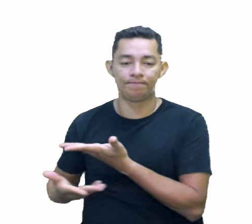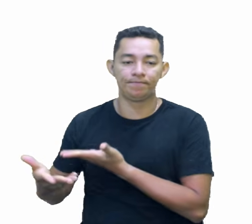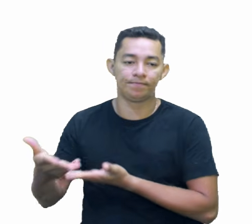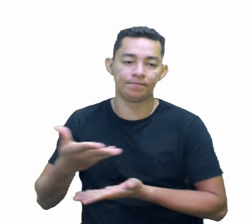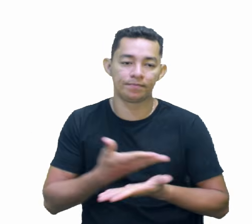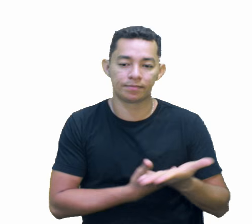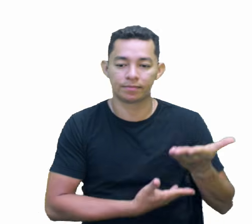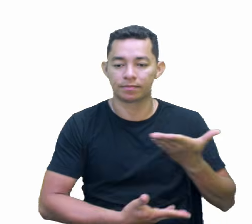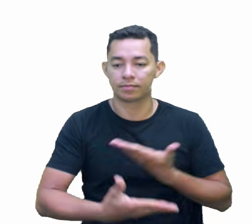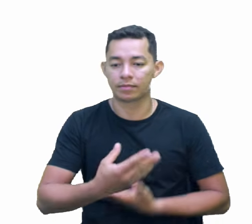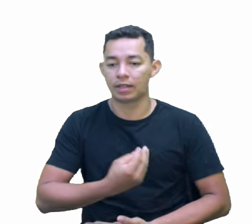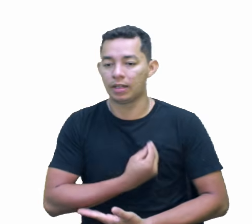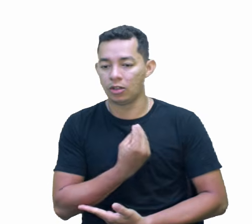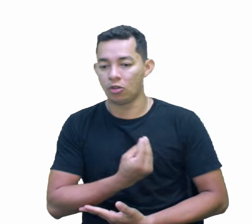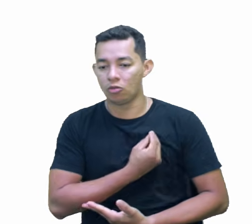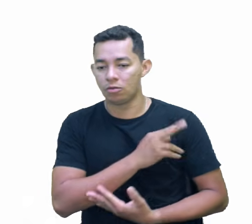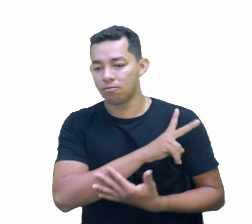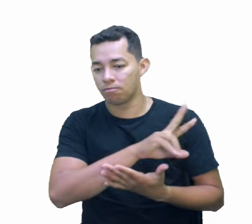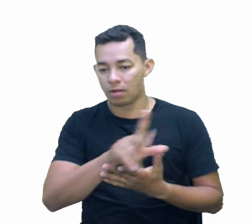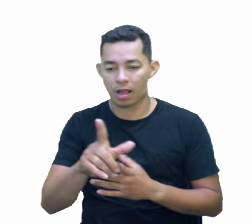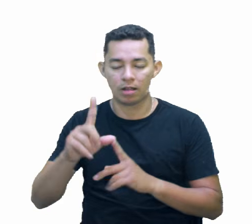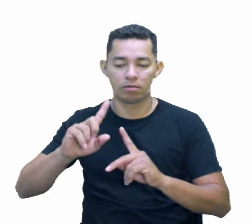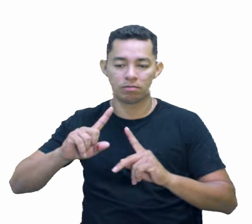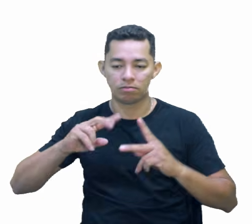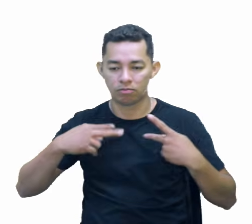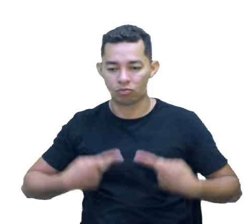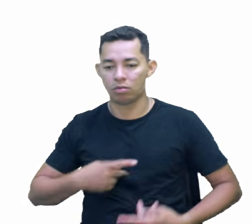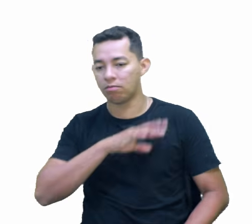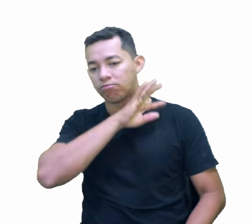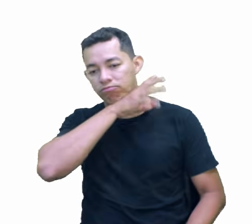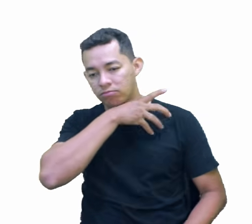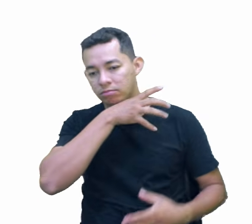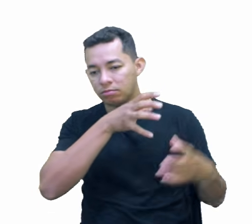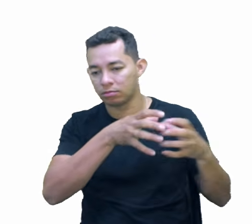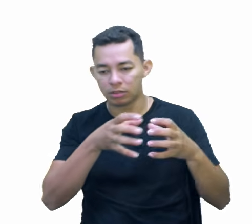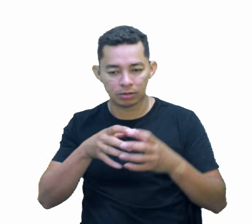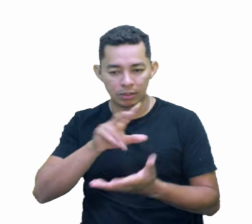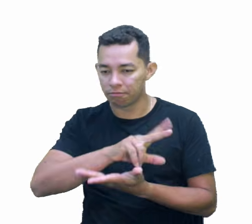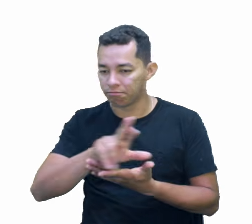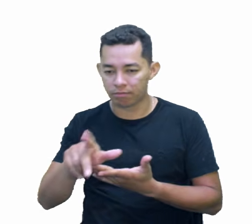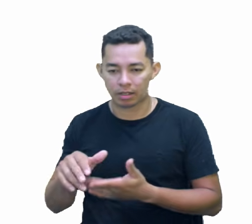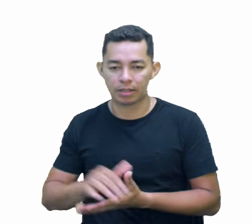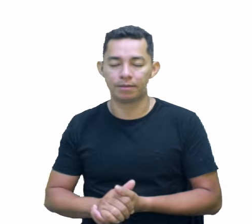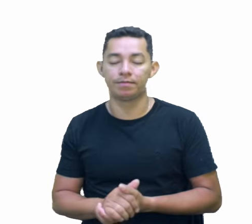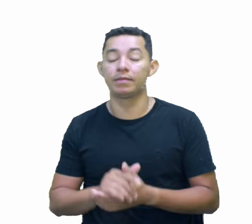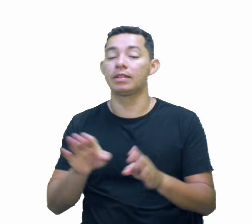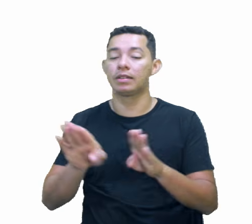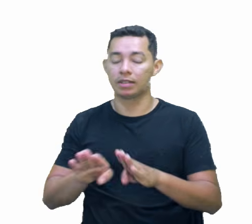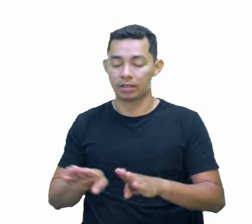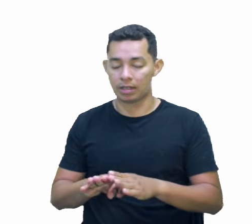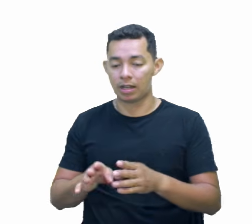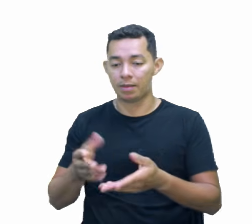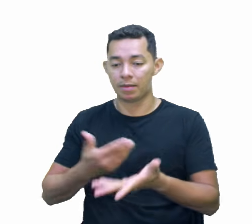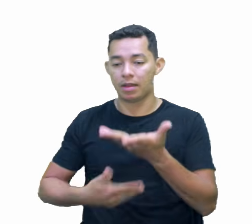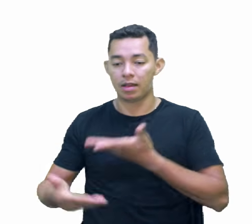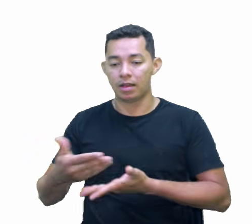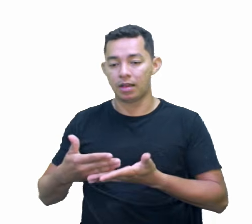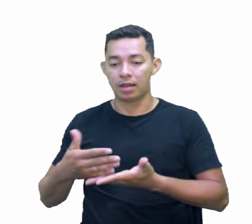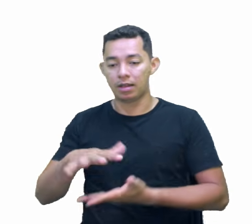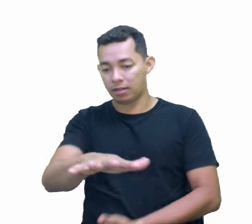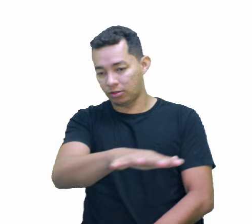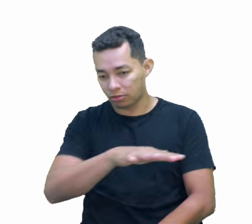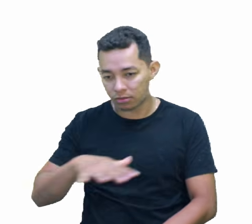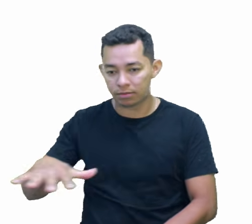relações dos seres vivos entre si e destes com o meio. A gente não pode só